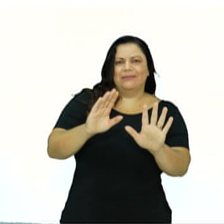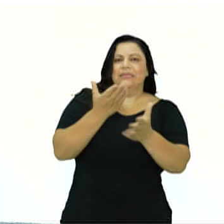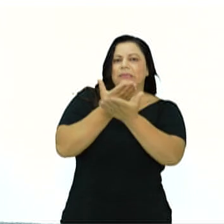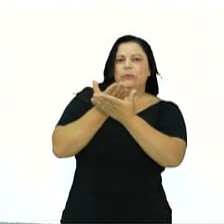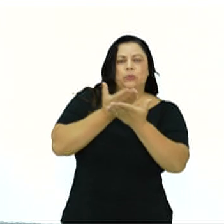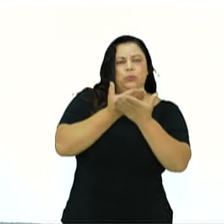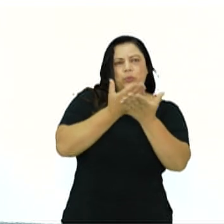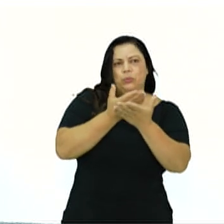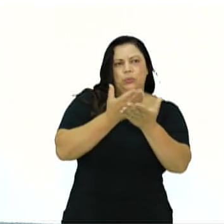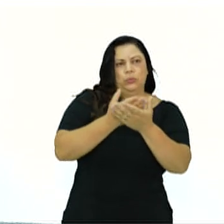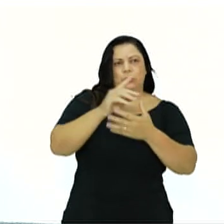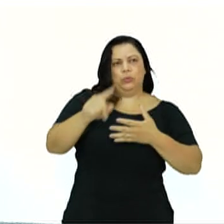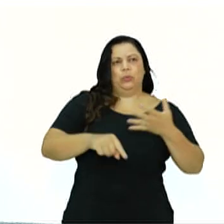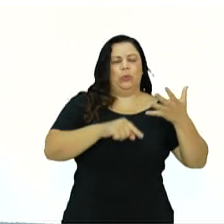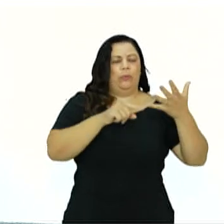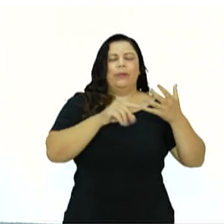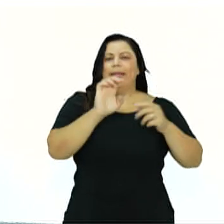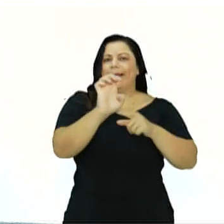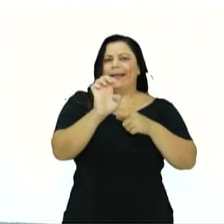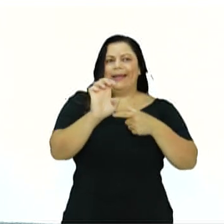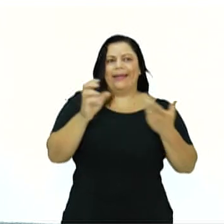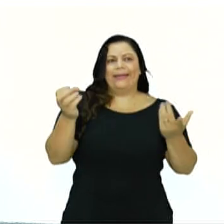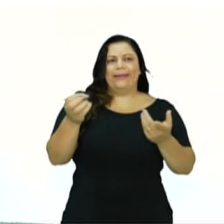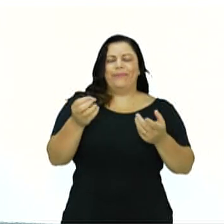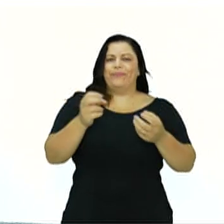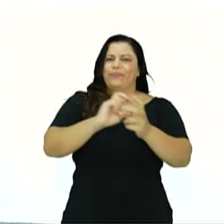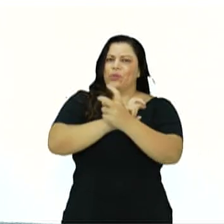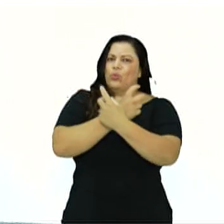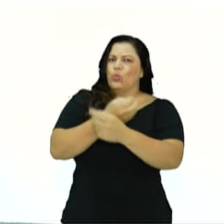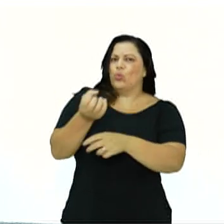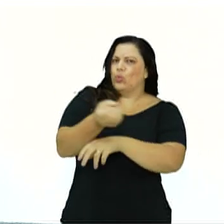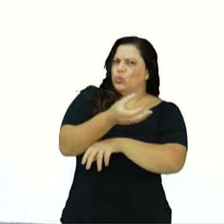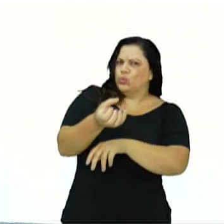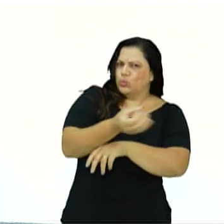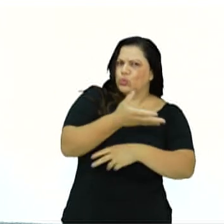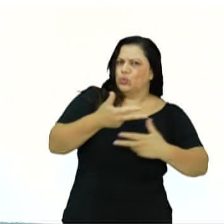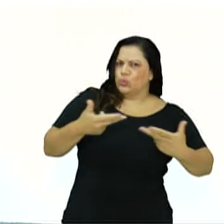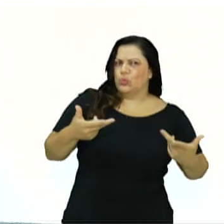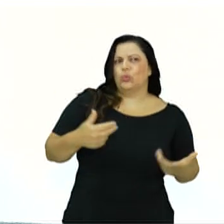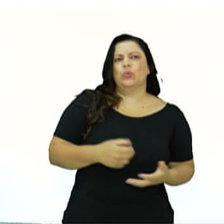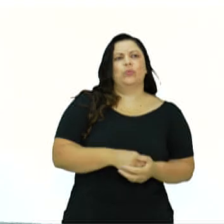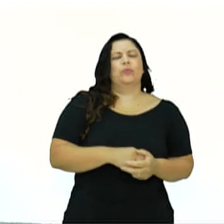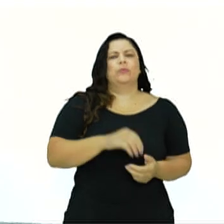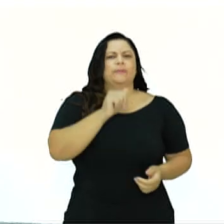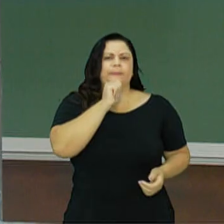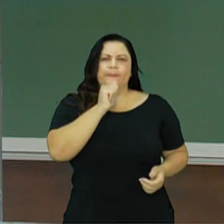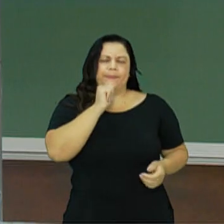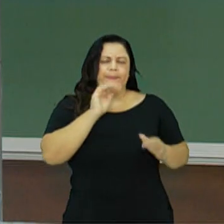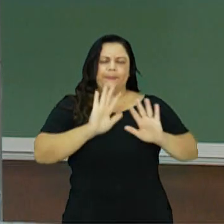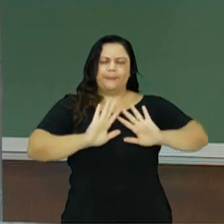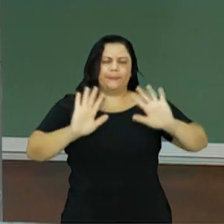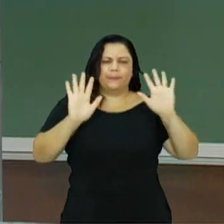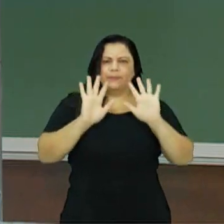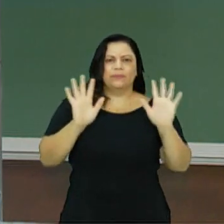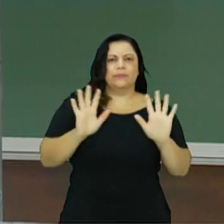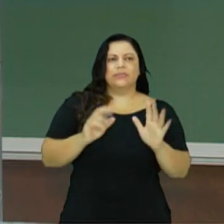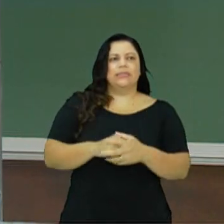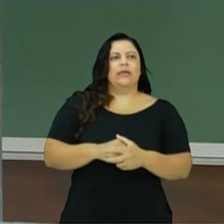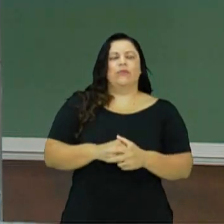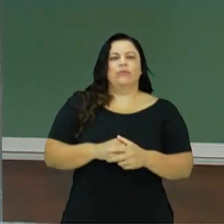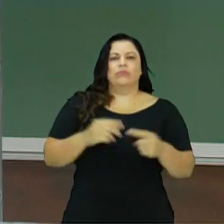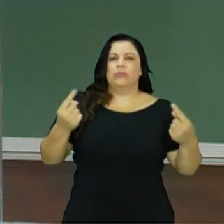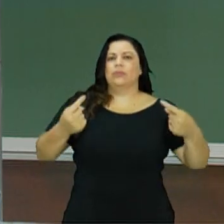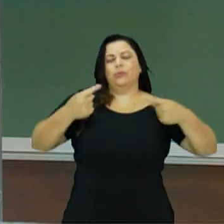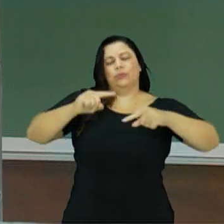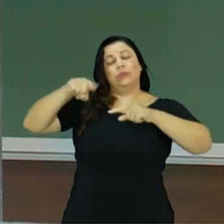os osteoclastos formam um osso novo para preencher o espaço deixado pelos osteoblastos. Também seria o contrário. O osteoclasto a gente